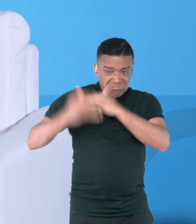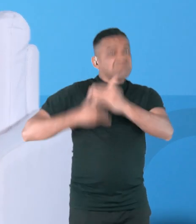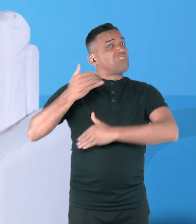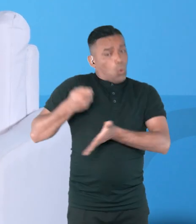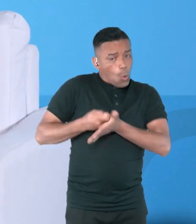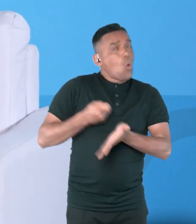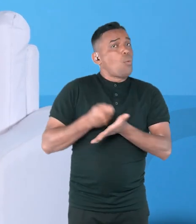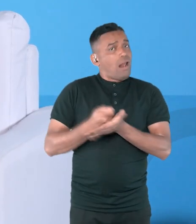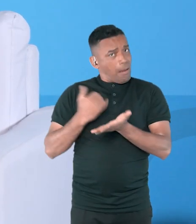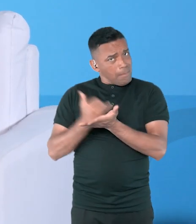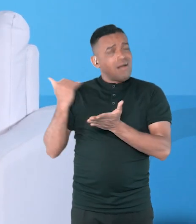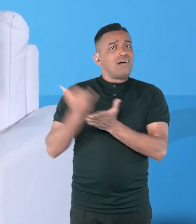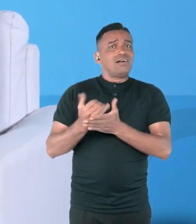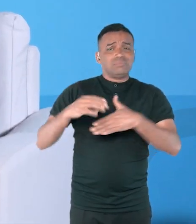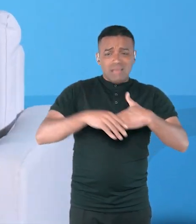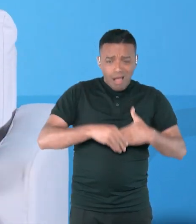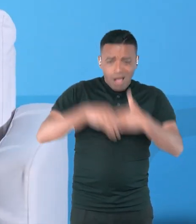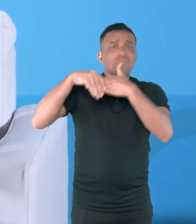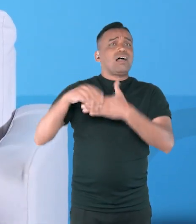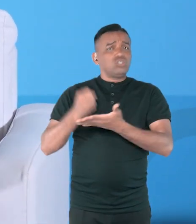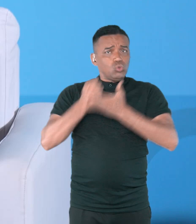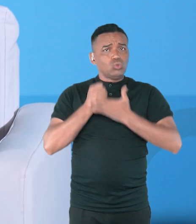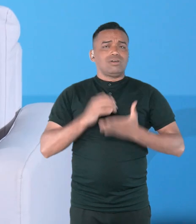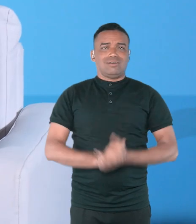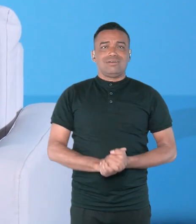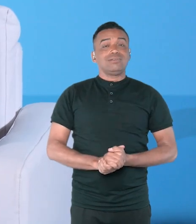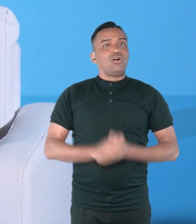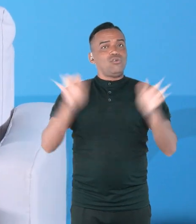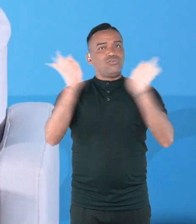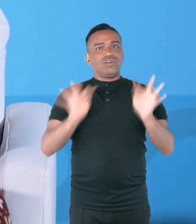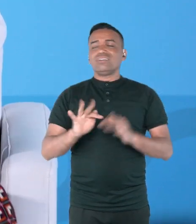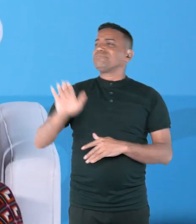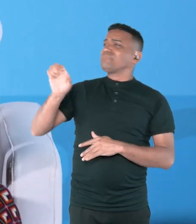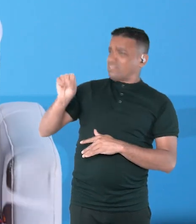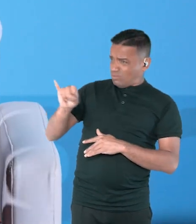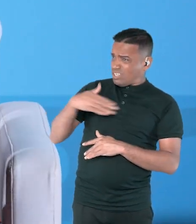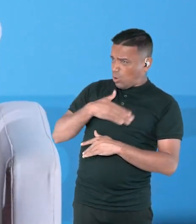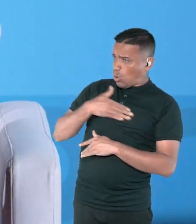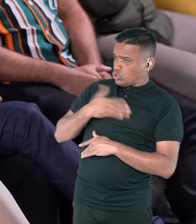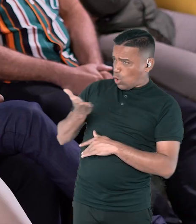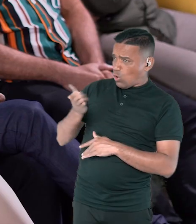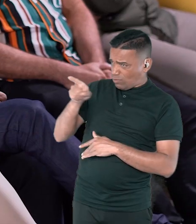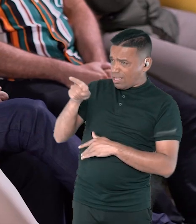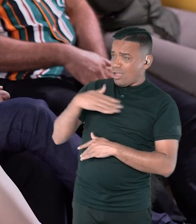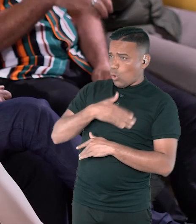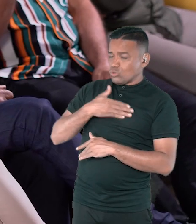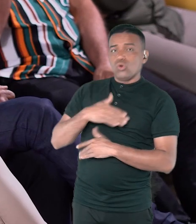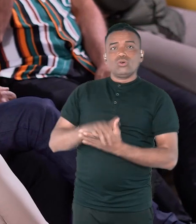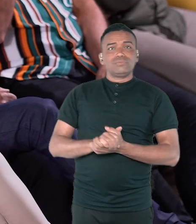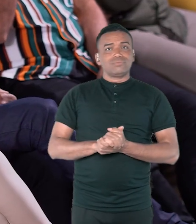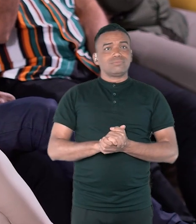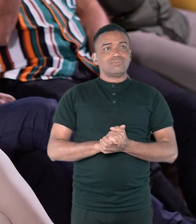ser muito mais altos, que te levam, me dá uma mão aqui. A coisa que eu mais fico feliz é quando eu falo assim, você gostou? A